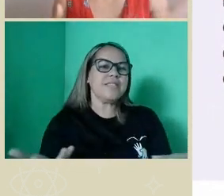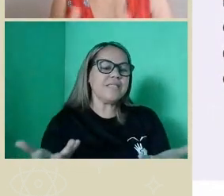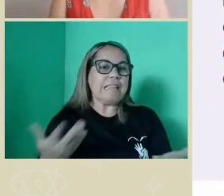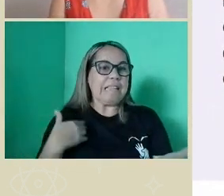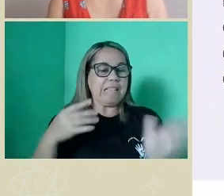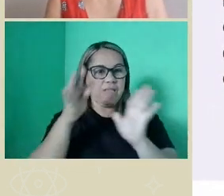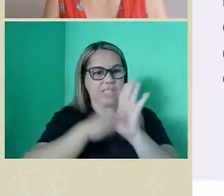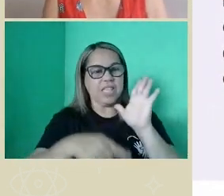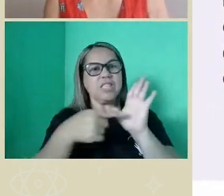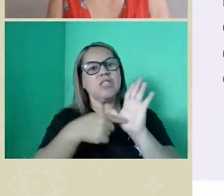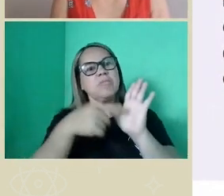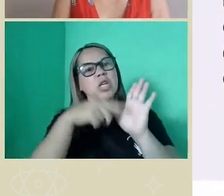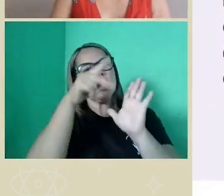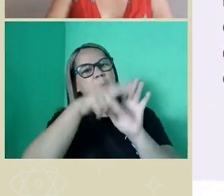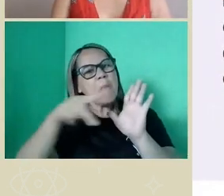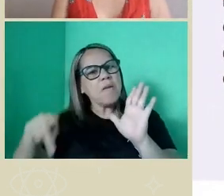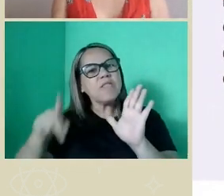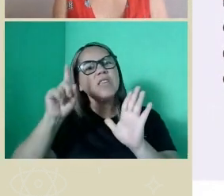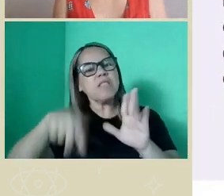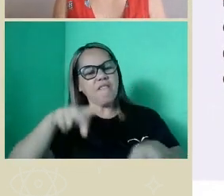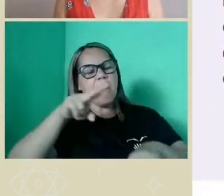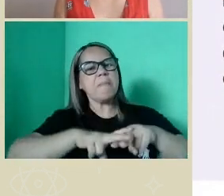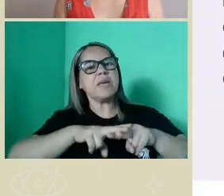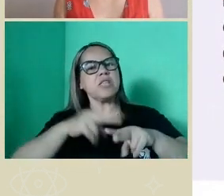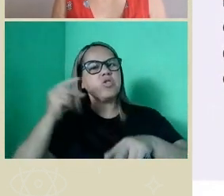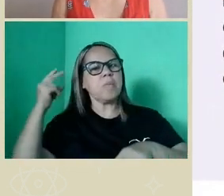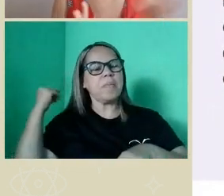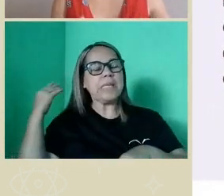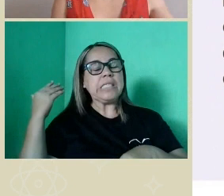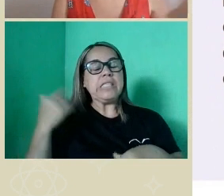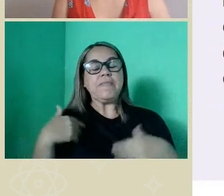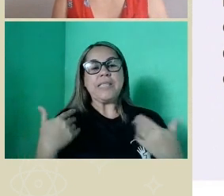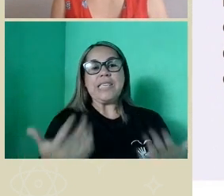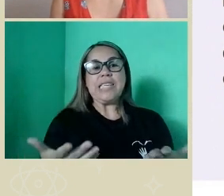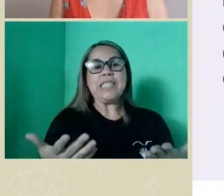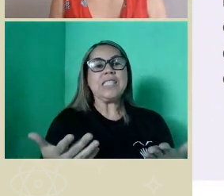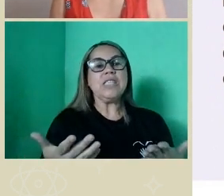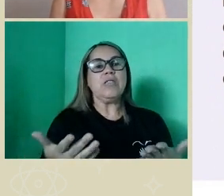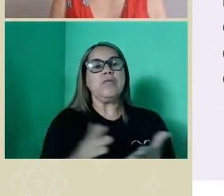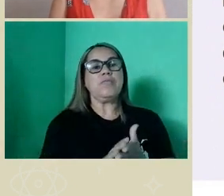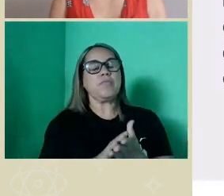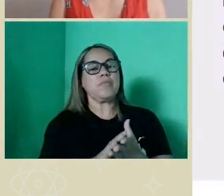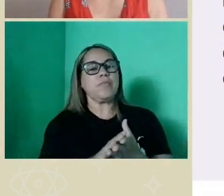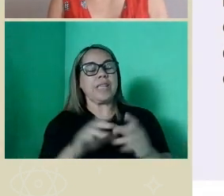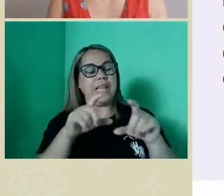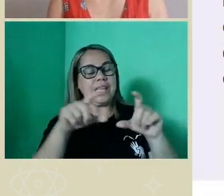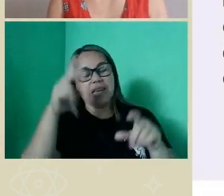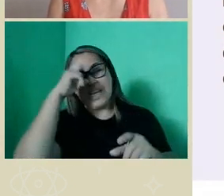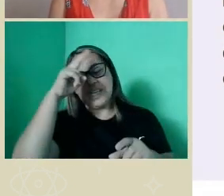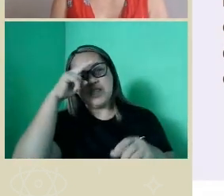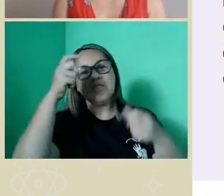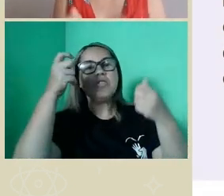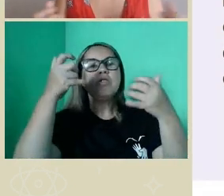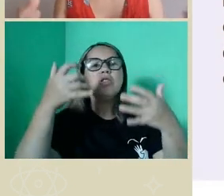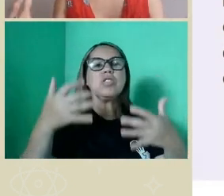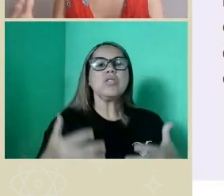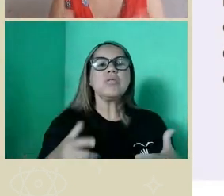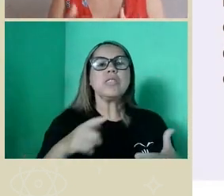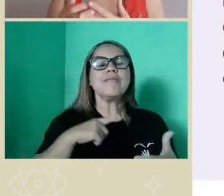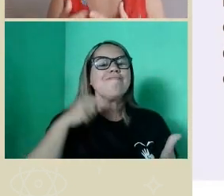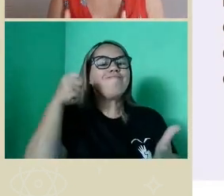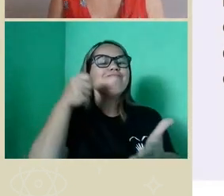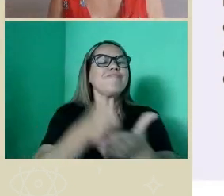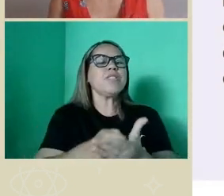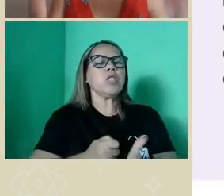traz de um professor que estava preso político então a narrativa do conto né tem como pano de fundo a ditadura